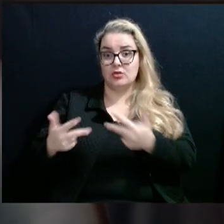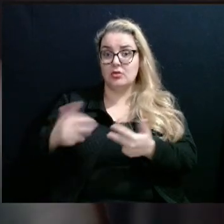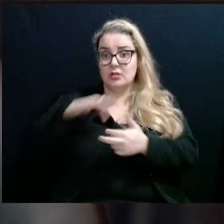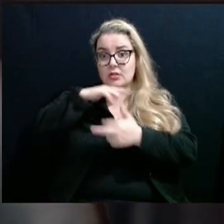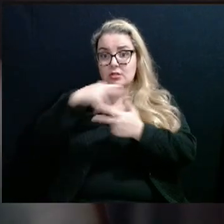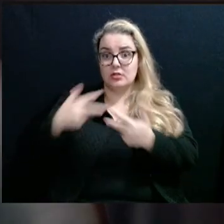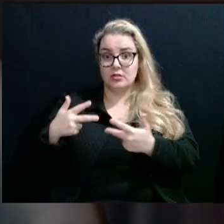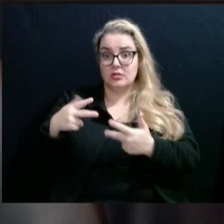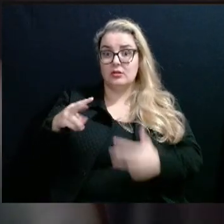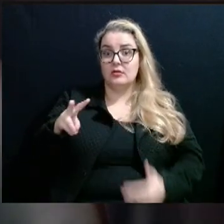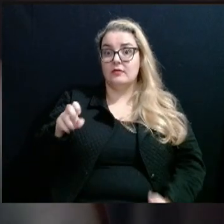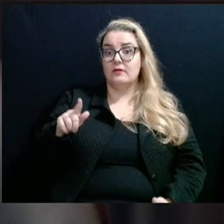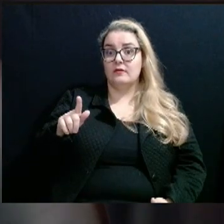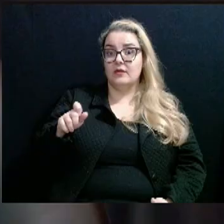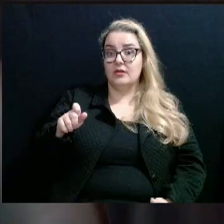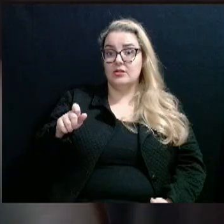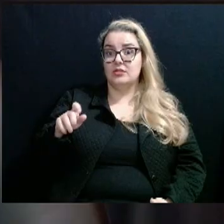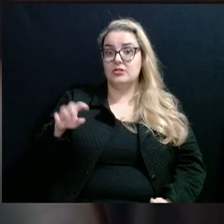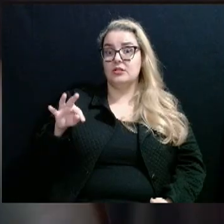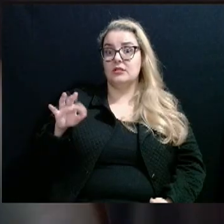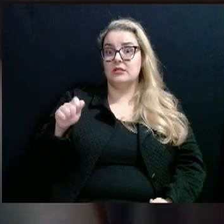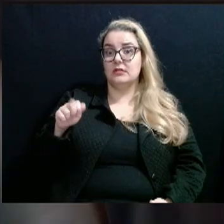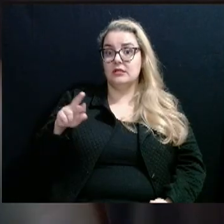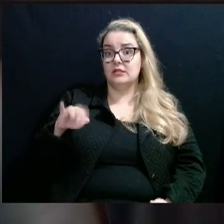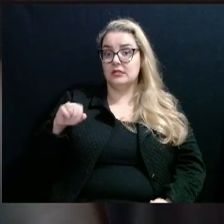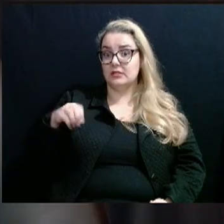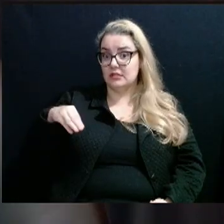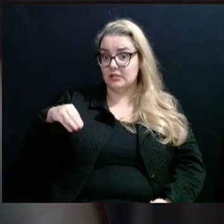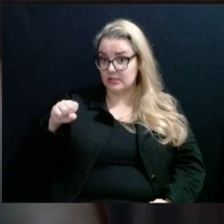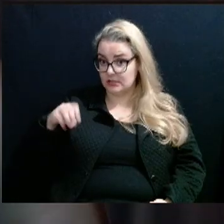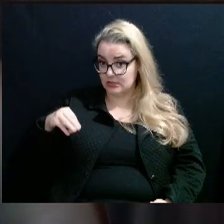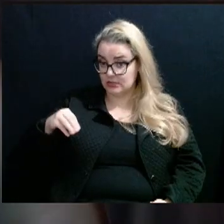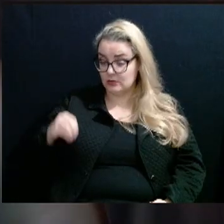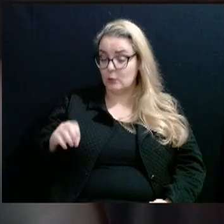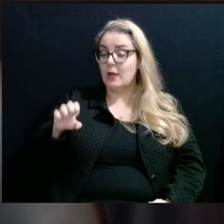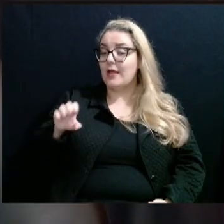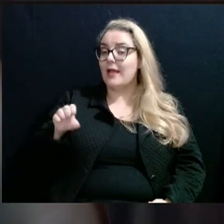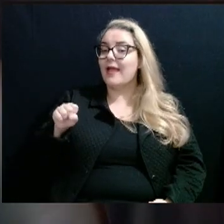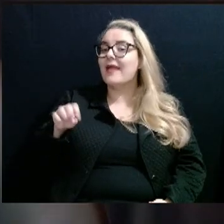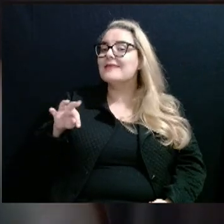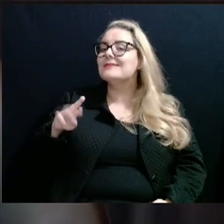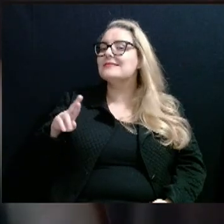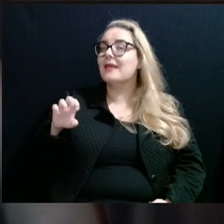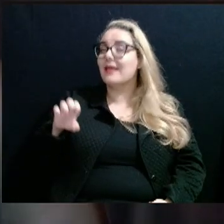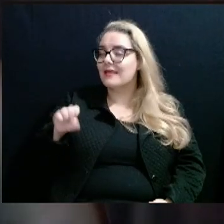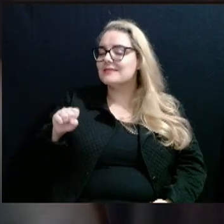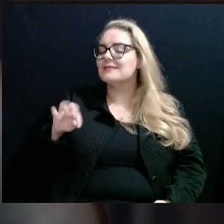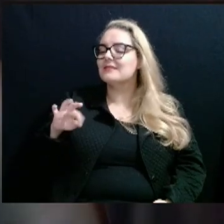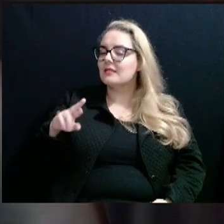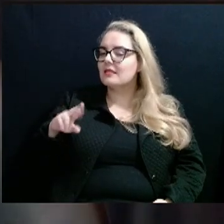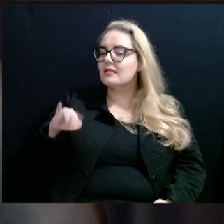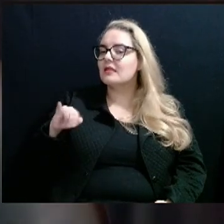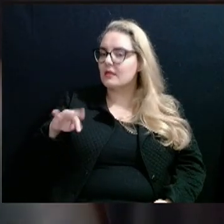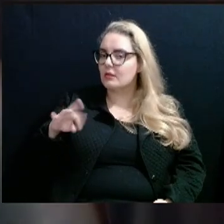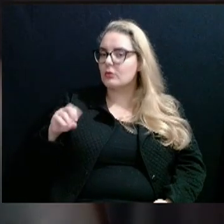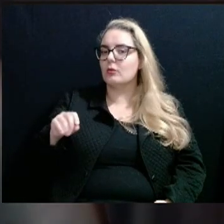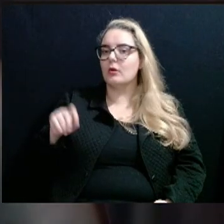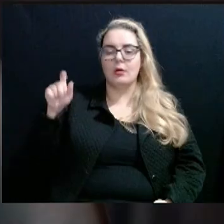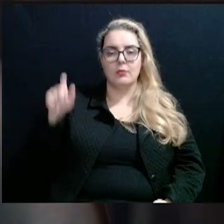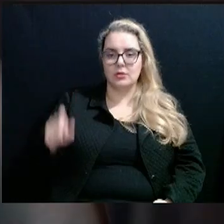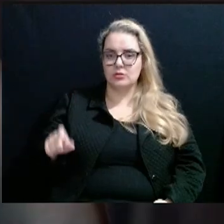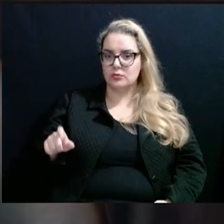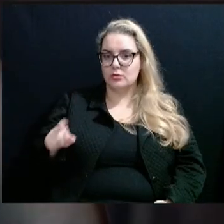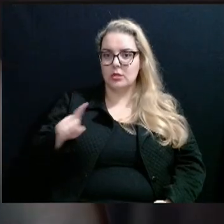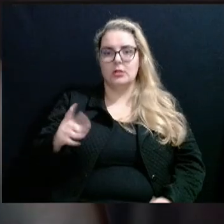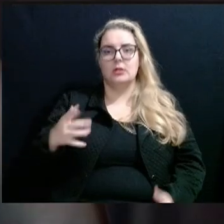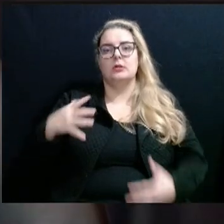vegetarianismo estrito. Uhum. Então, dentro do vegetarianismo estrito, a pessoa ela não está inclusa no veganismo,